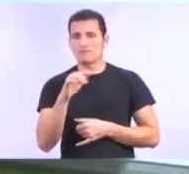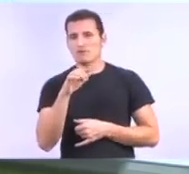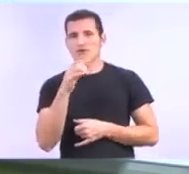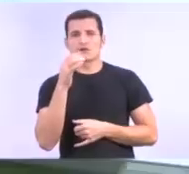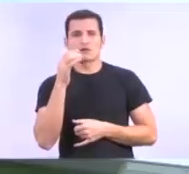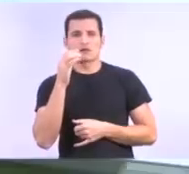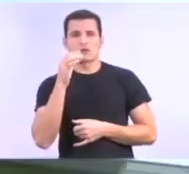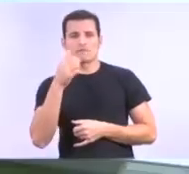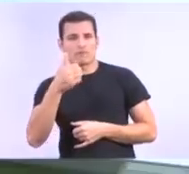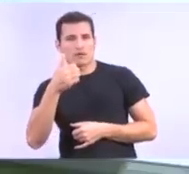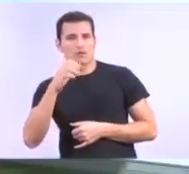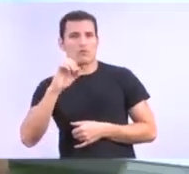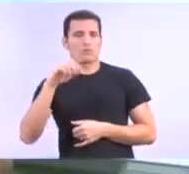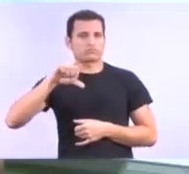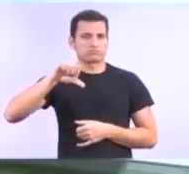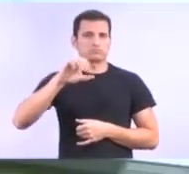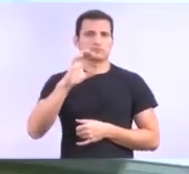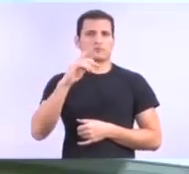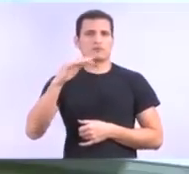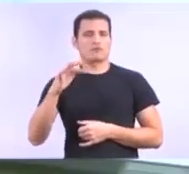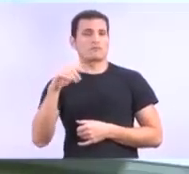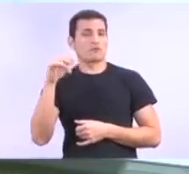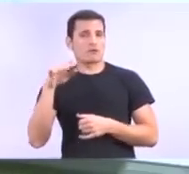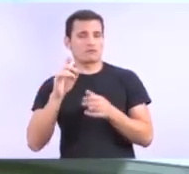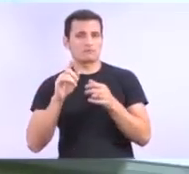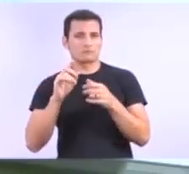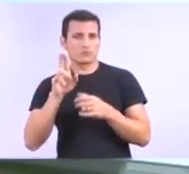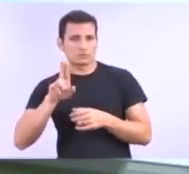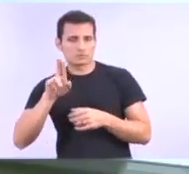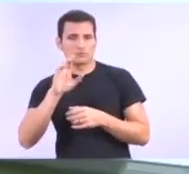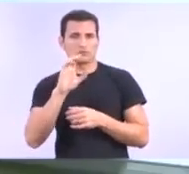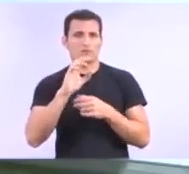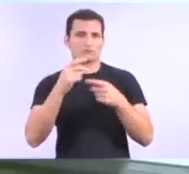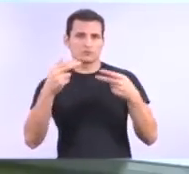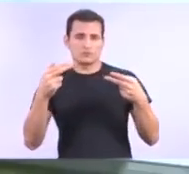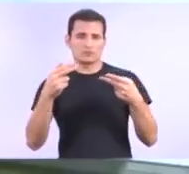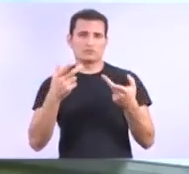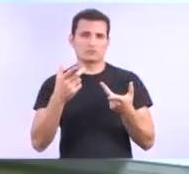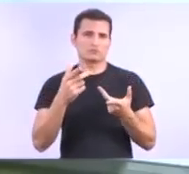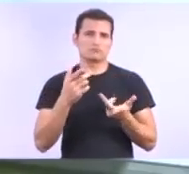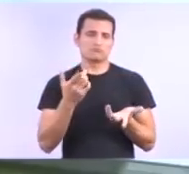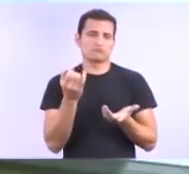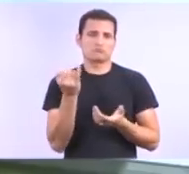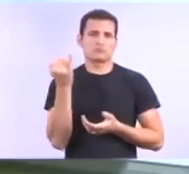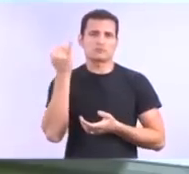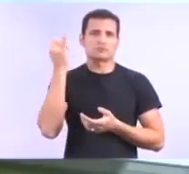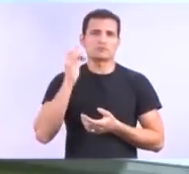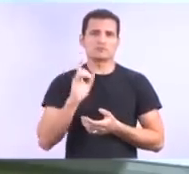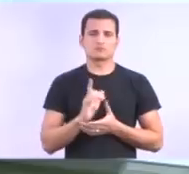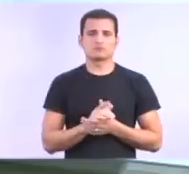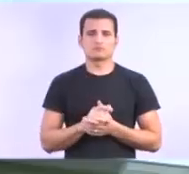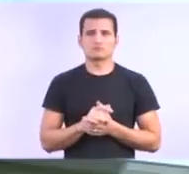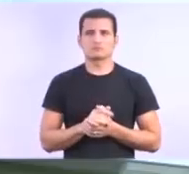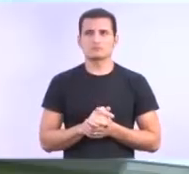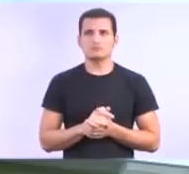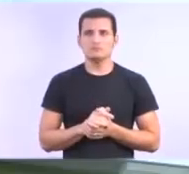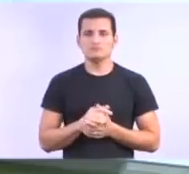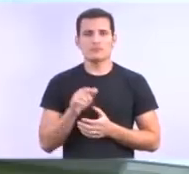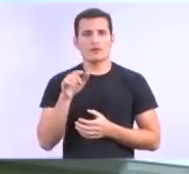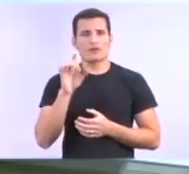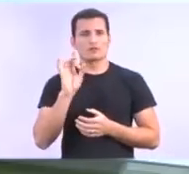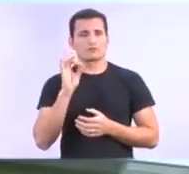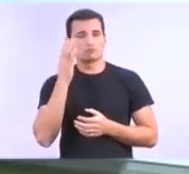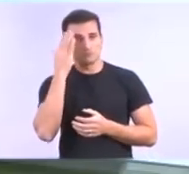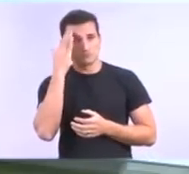é válido ou não, para quem for usar o objeto, para quem instanciar aquele objeto, é irrelevante. Ele apenas vai saber que se ele colocar